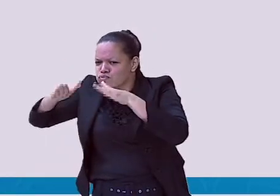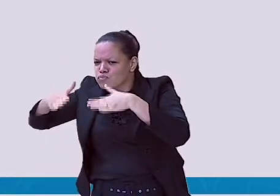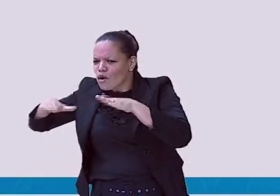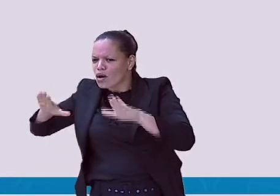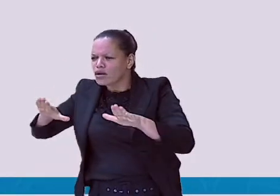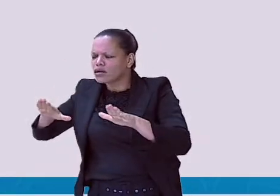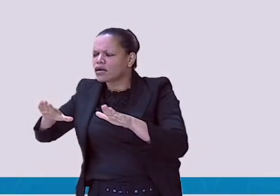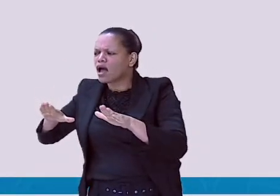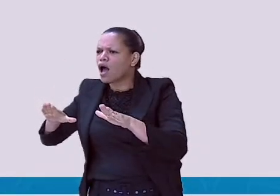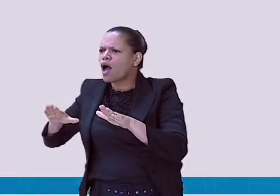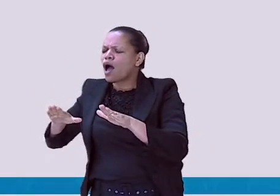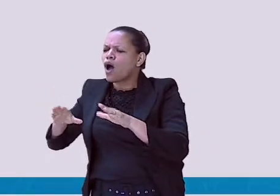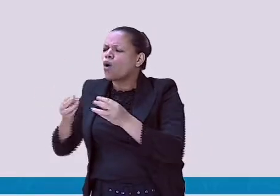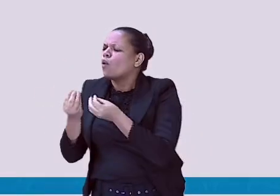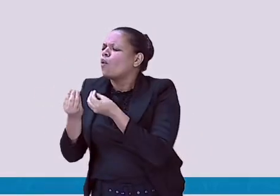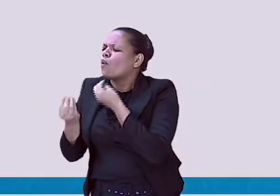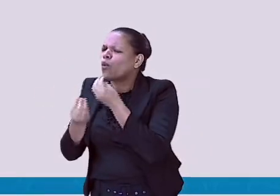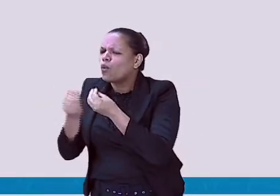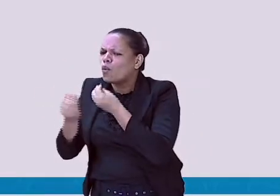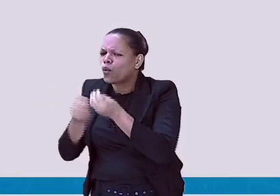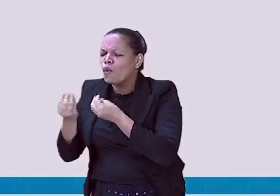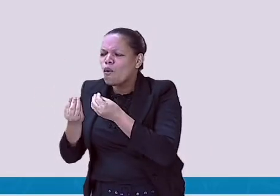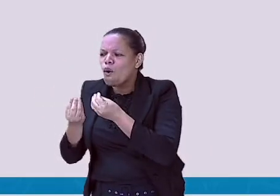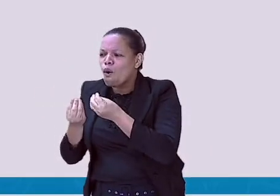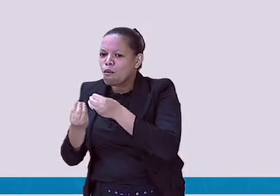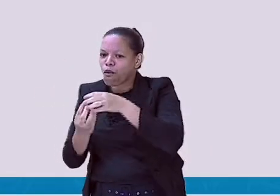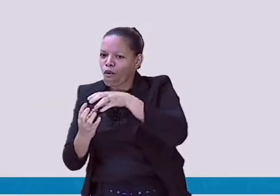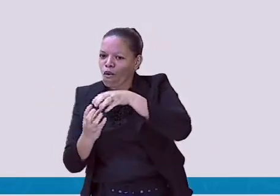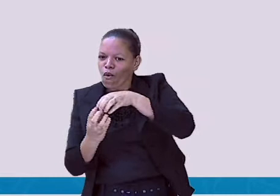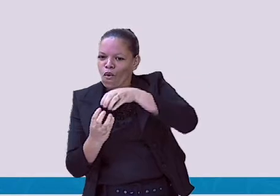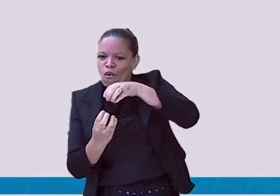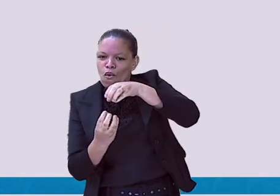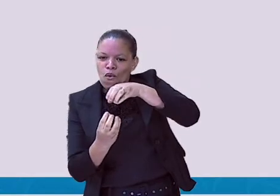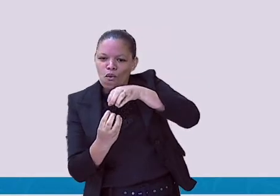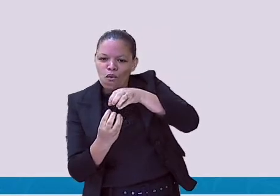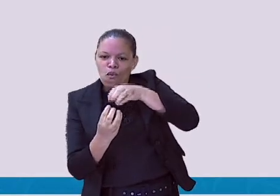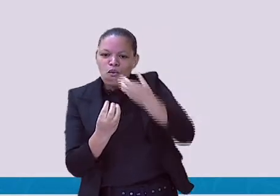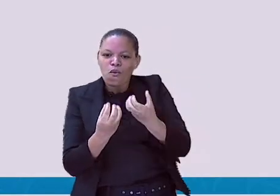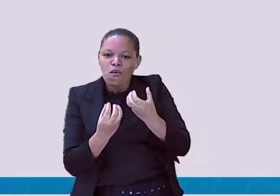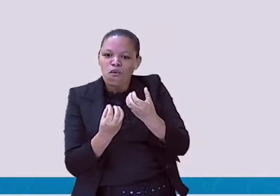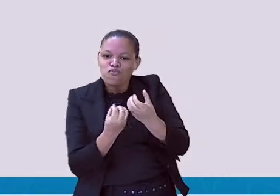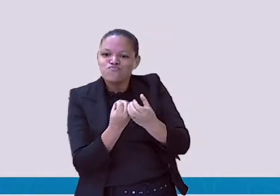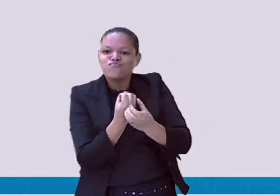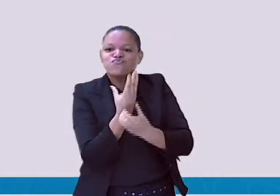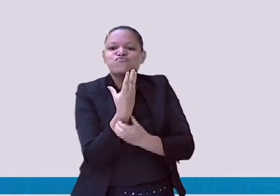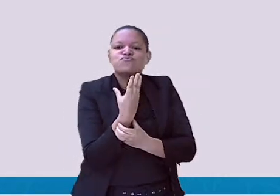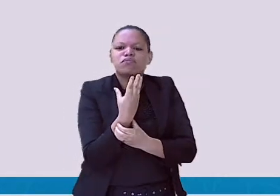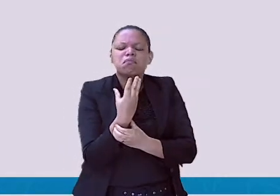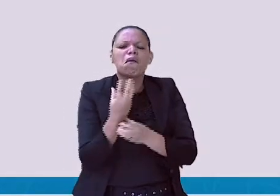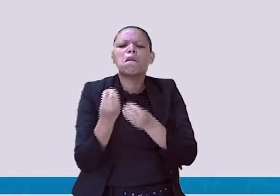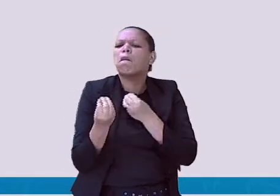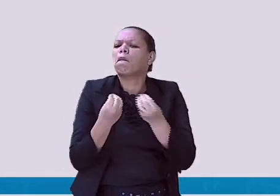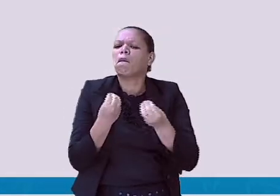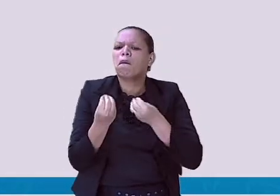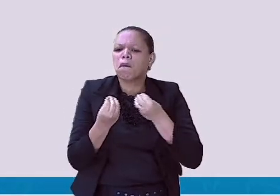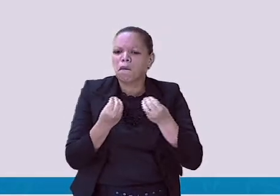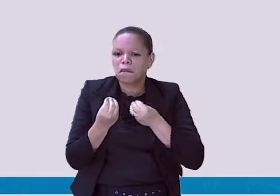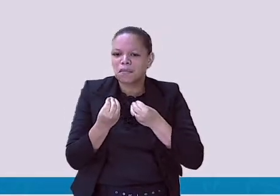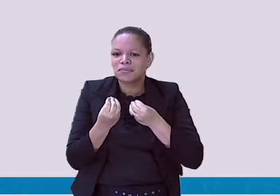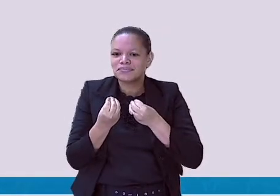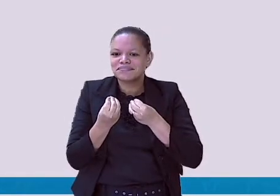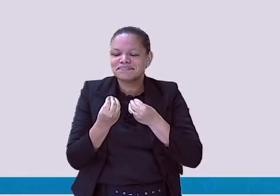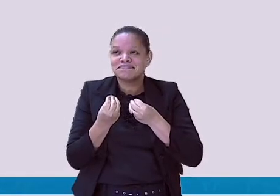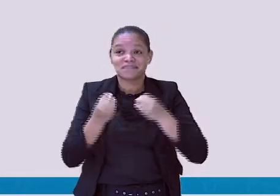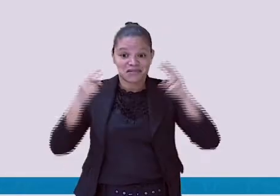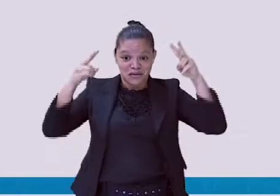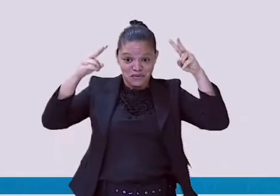nós temos aí o título. Pelo título, pelo nome do texto, a gente já tem